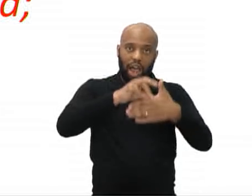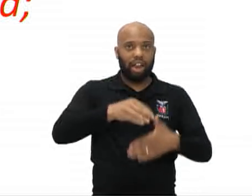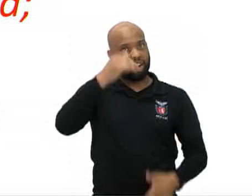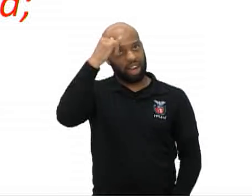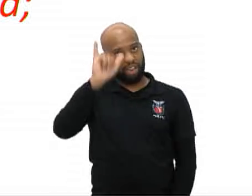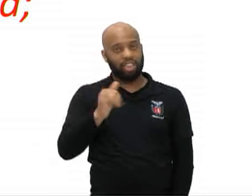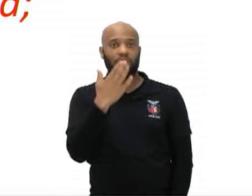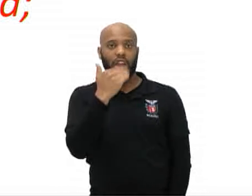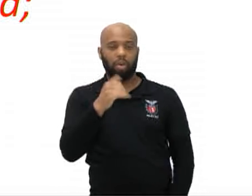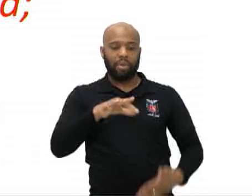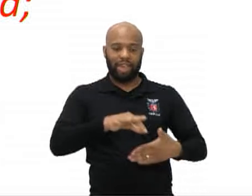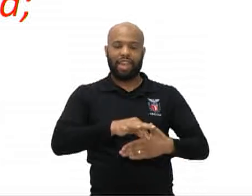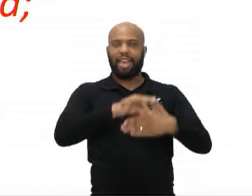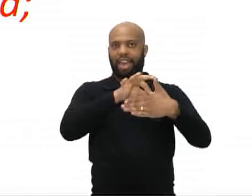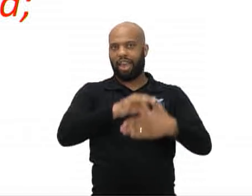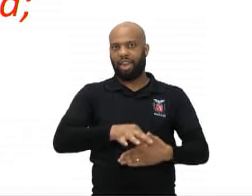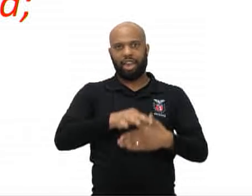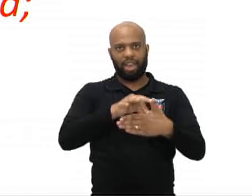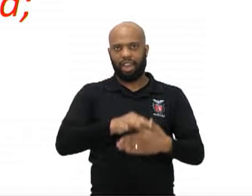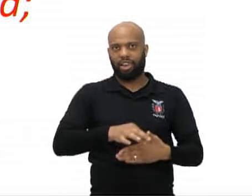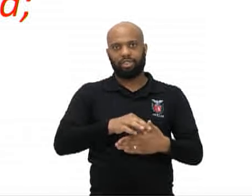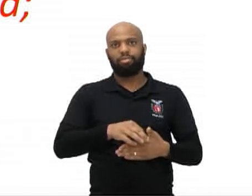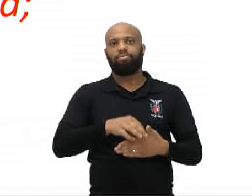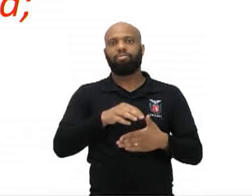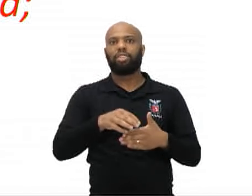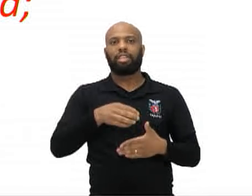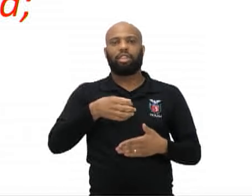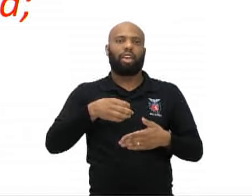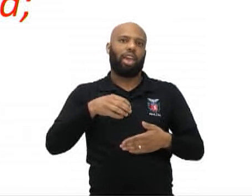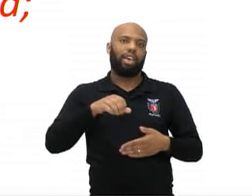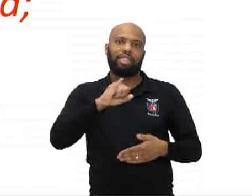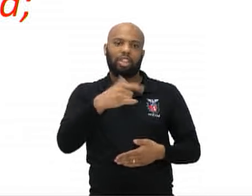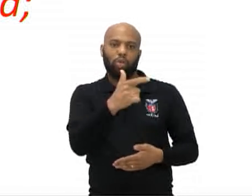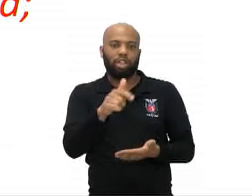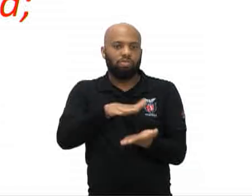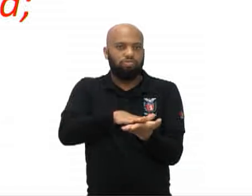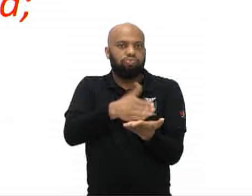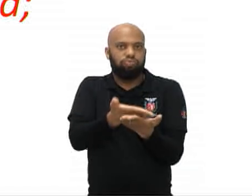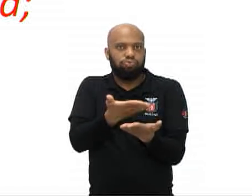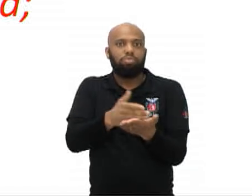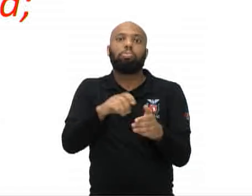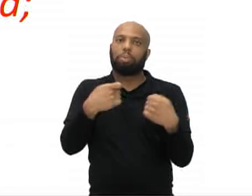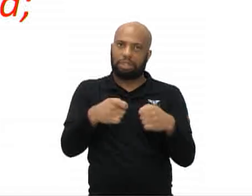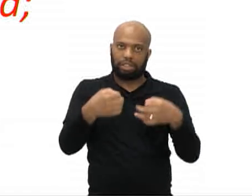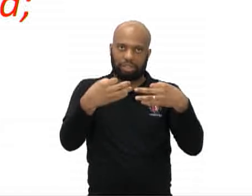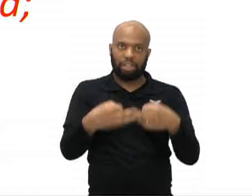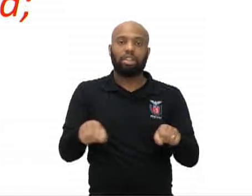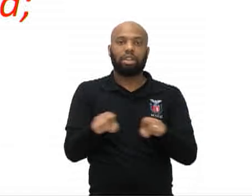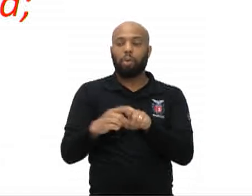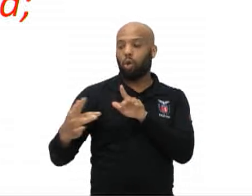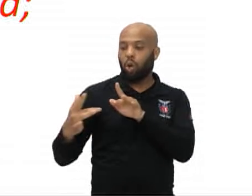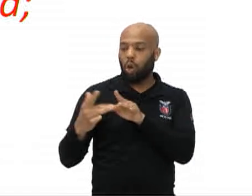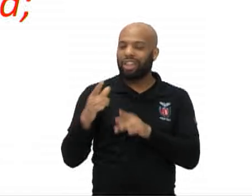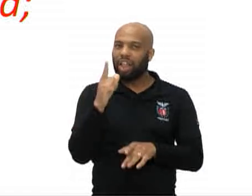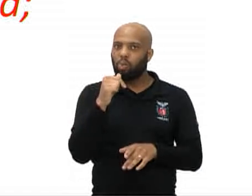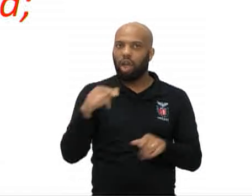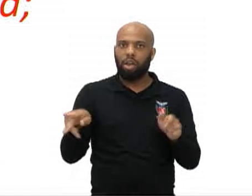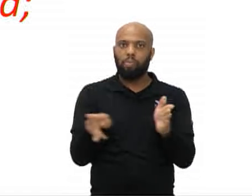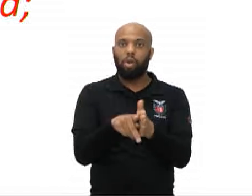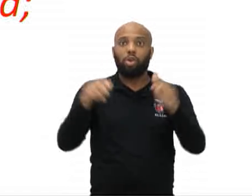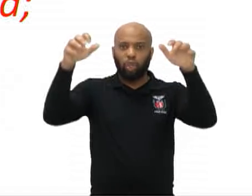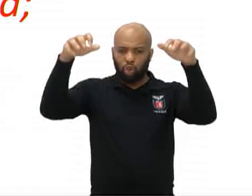comer carne crua e mal passada, pessoal. Evitar o contato com água de enchente também, porque aquela água pode